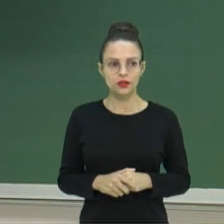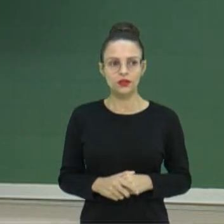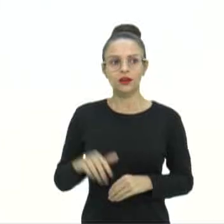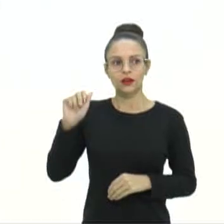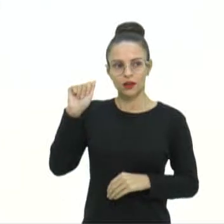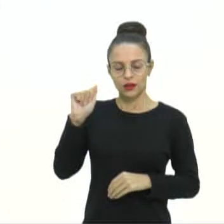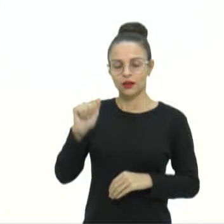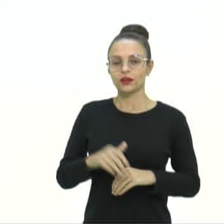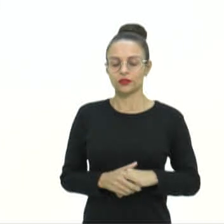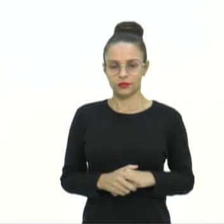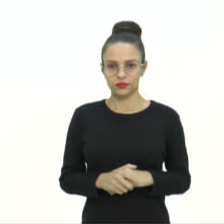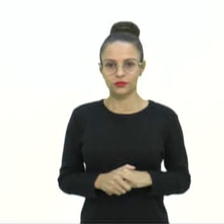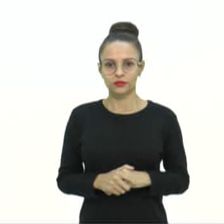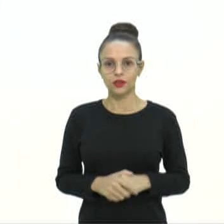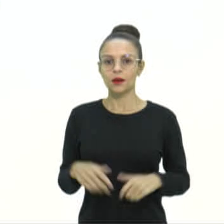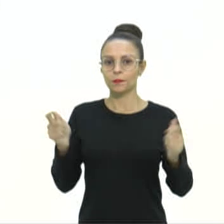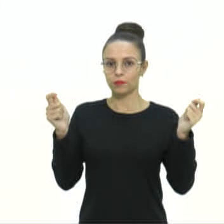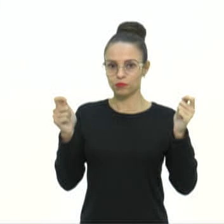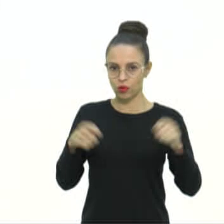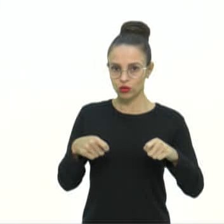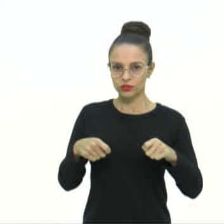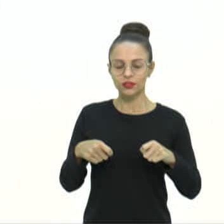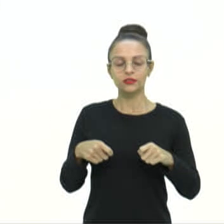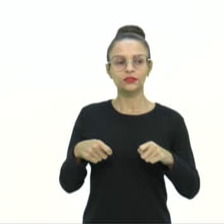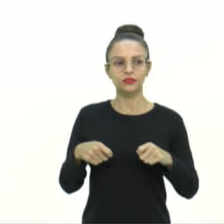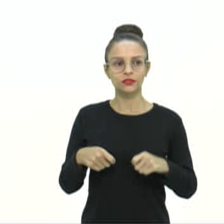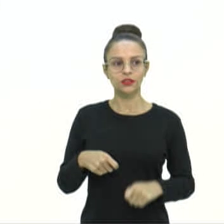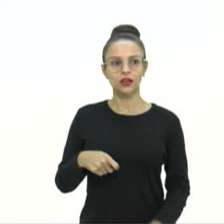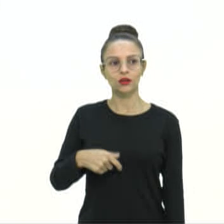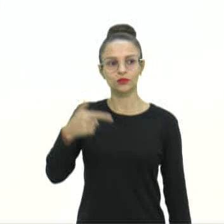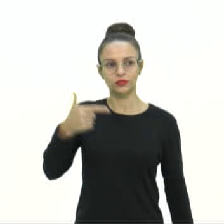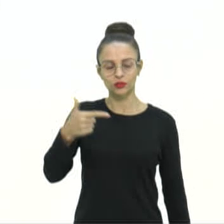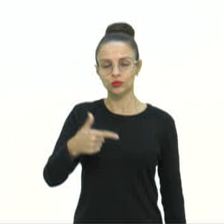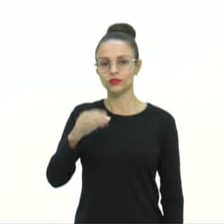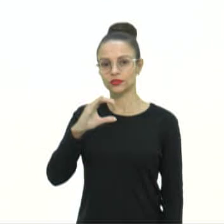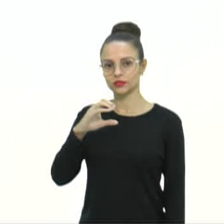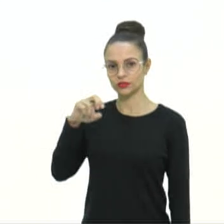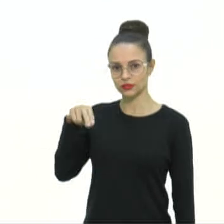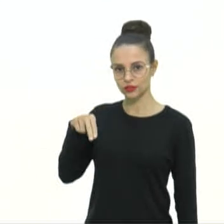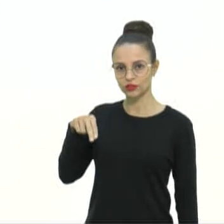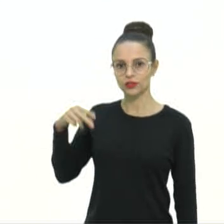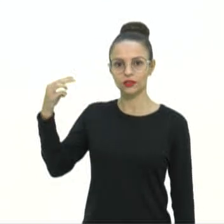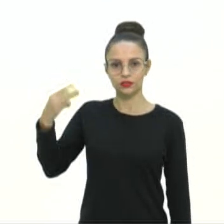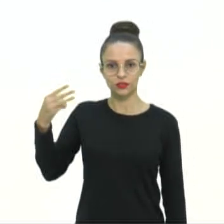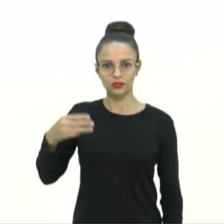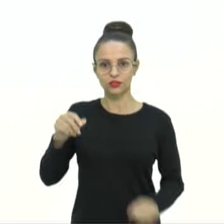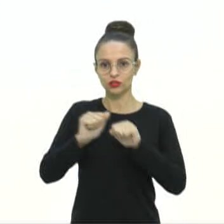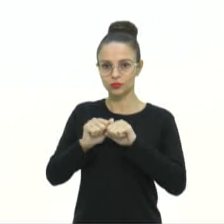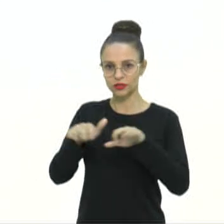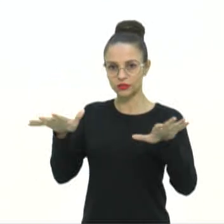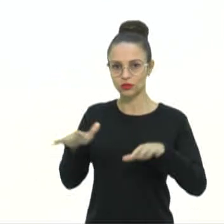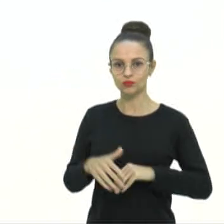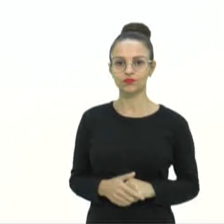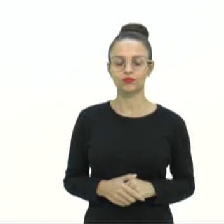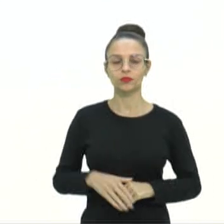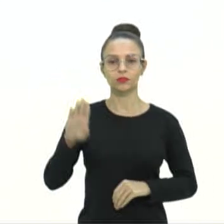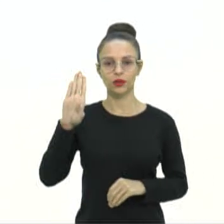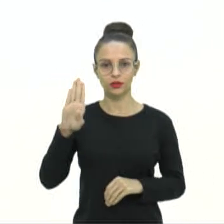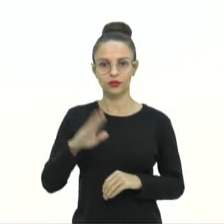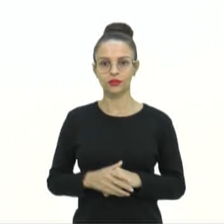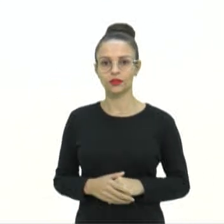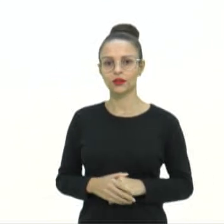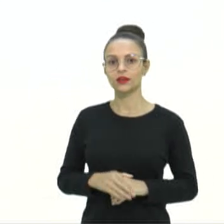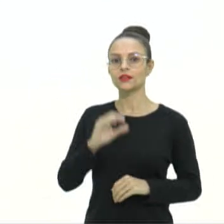Item A, na primeira lacuna, potencial, na segunda lacuna, cinética, na terceira, dissipação. No item